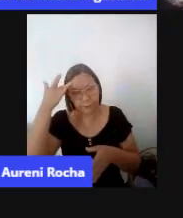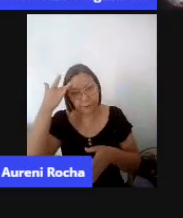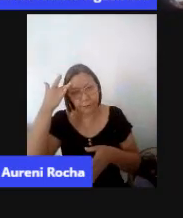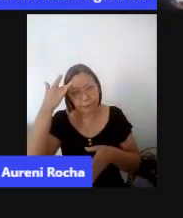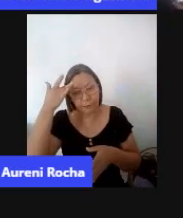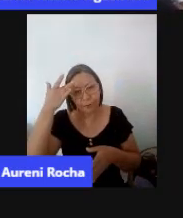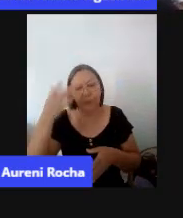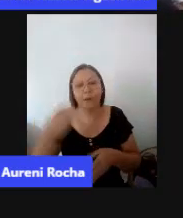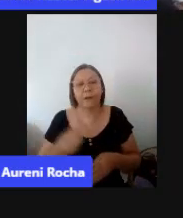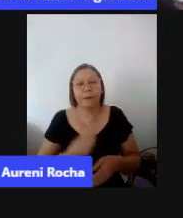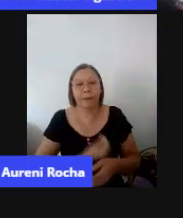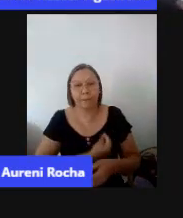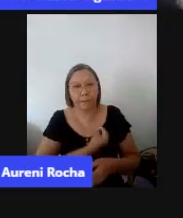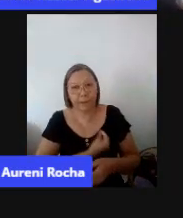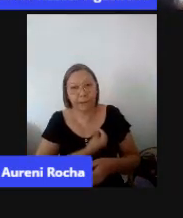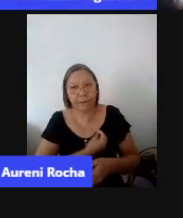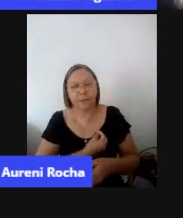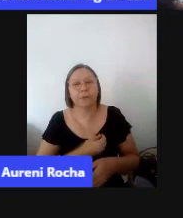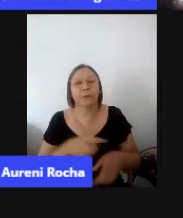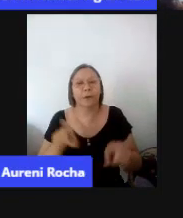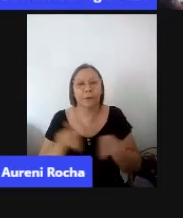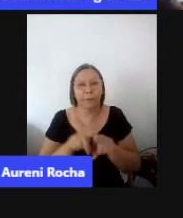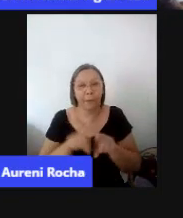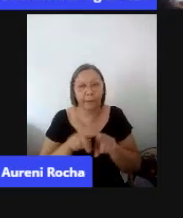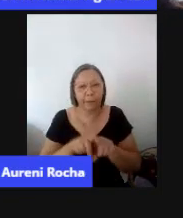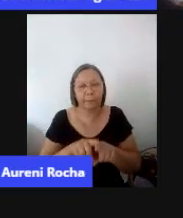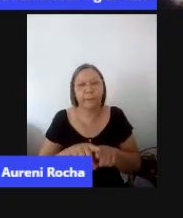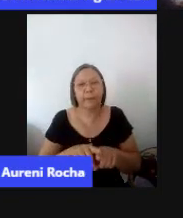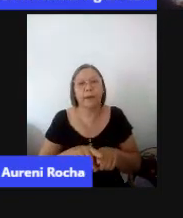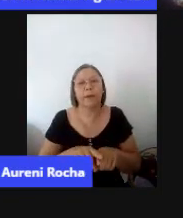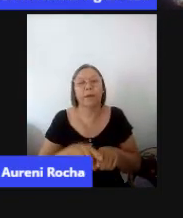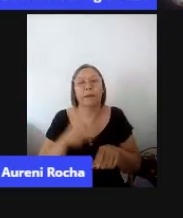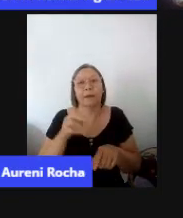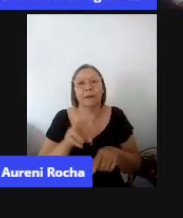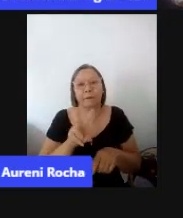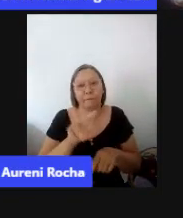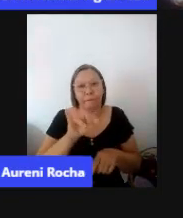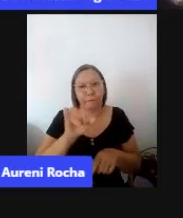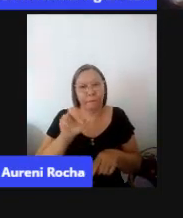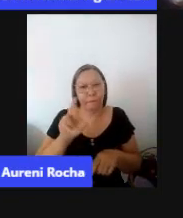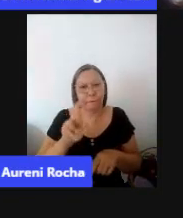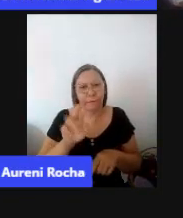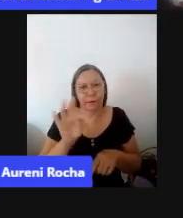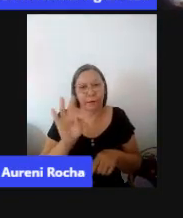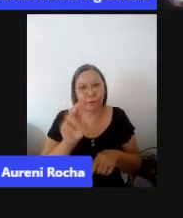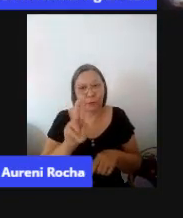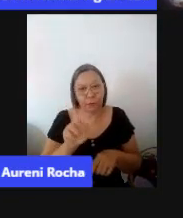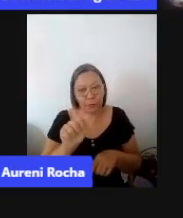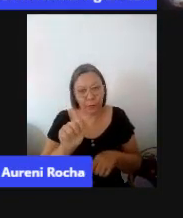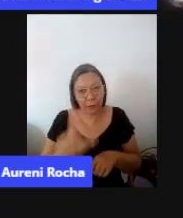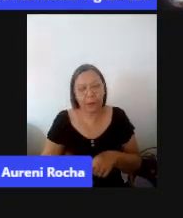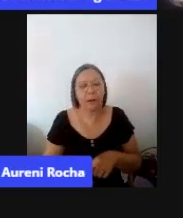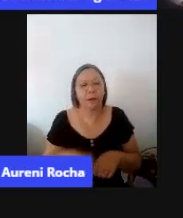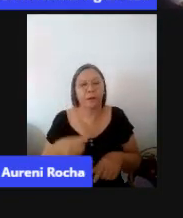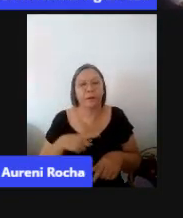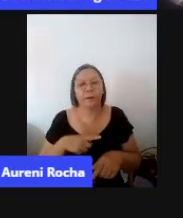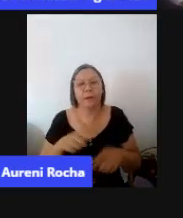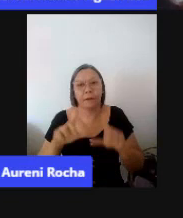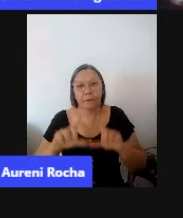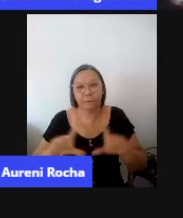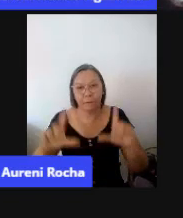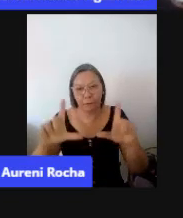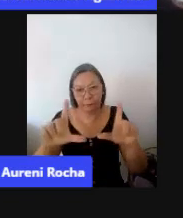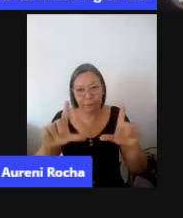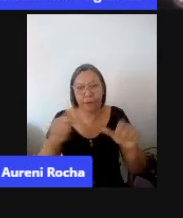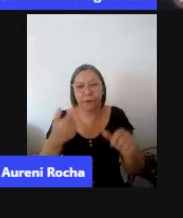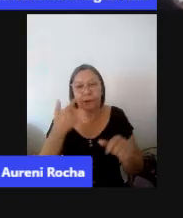e virtualmente. Esse ano a gente já participou, inclusive, como o ICAS, dá para ver aí, né, o folderzinho do Diálogos